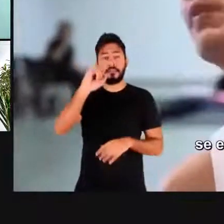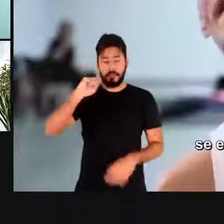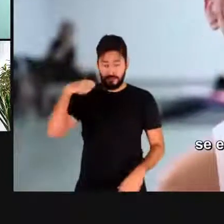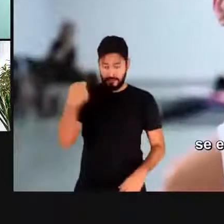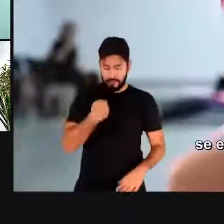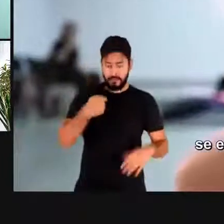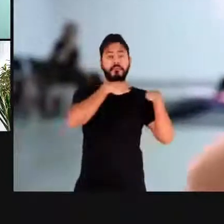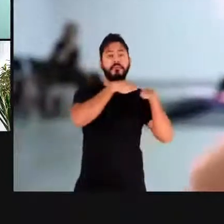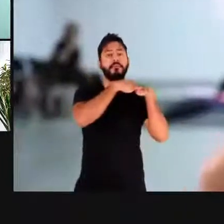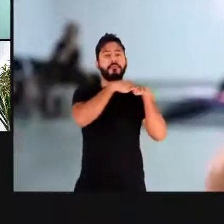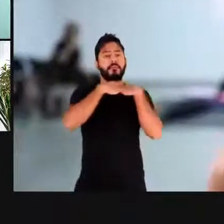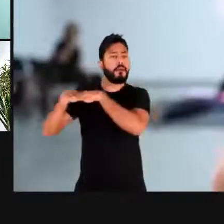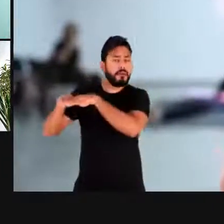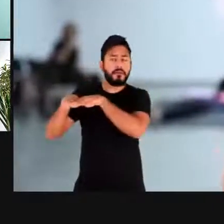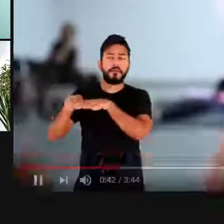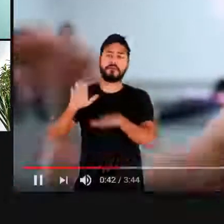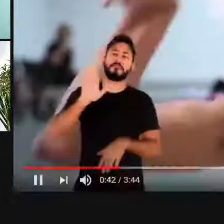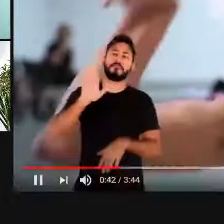do padrão,